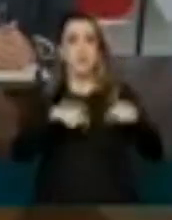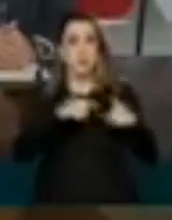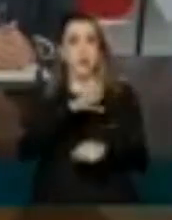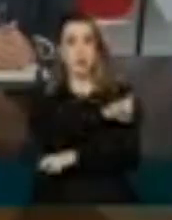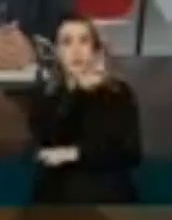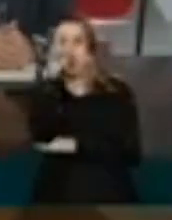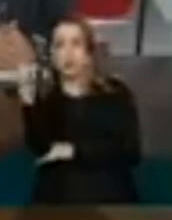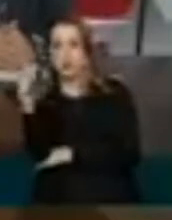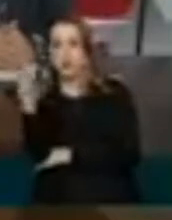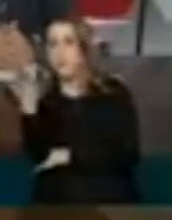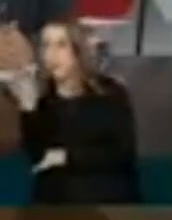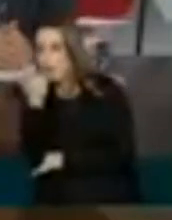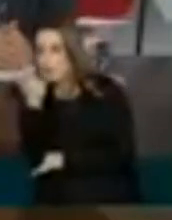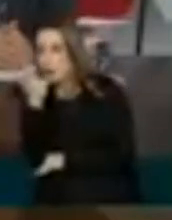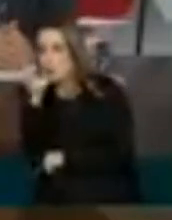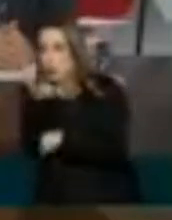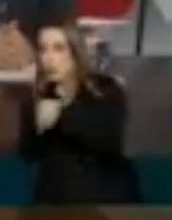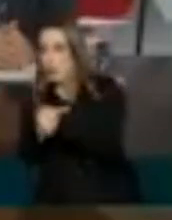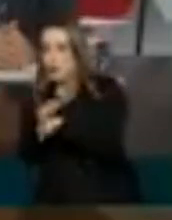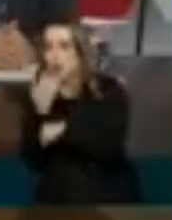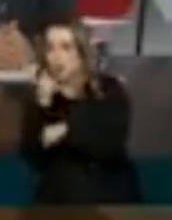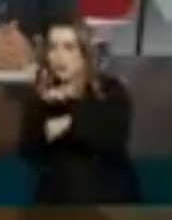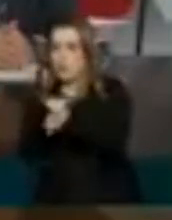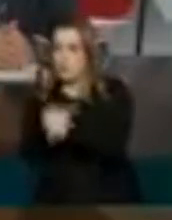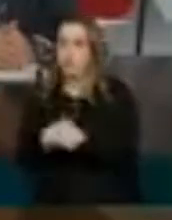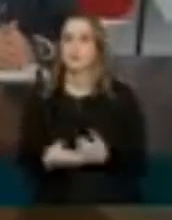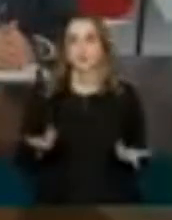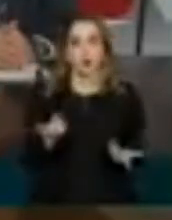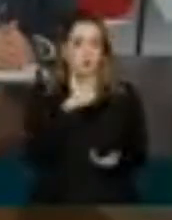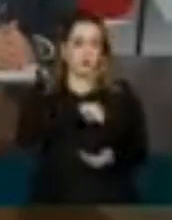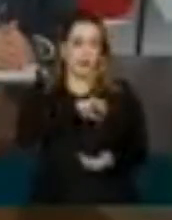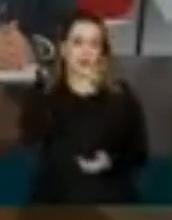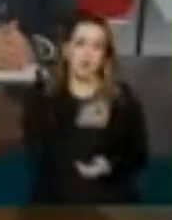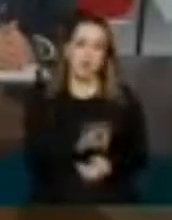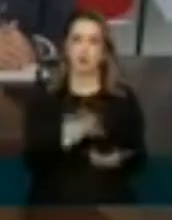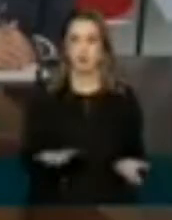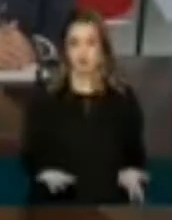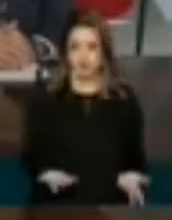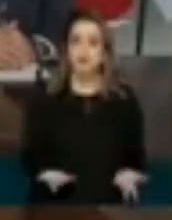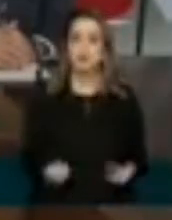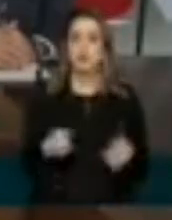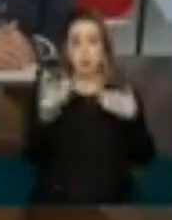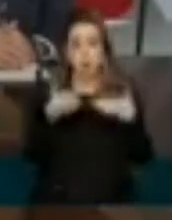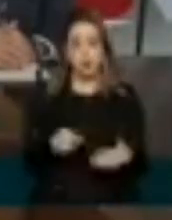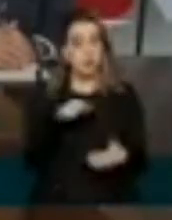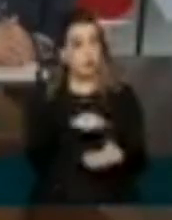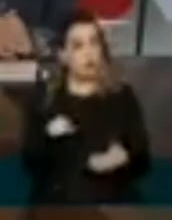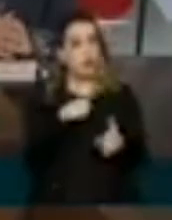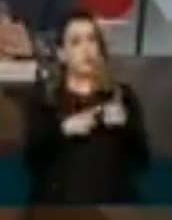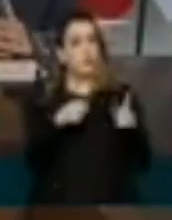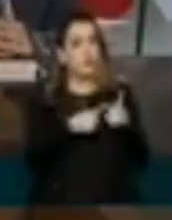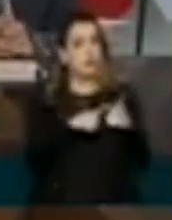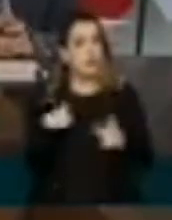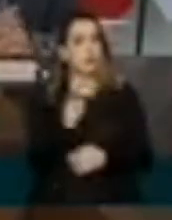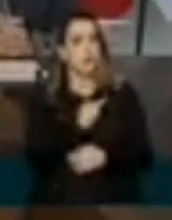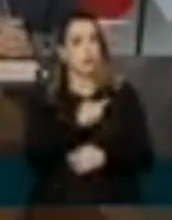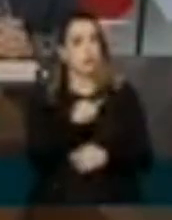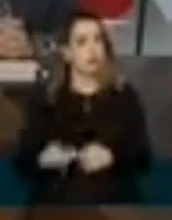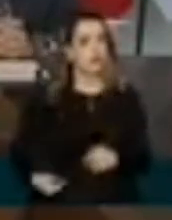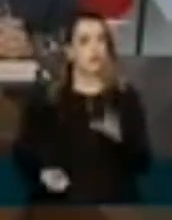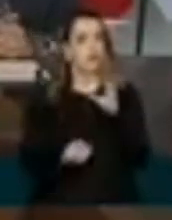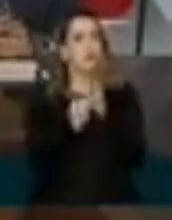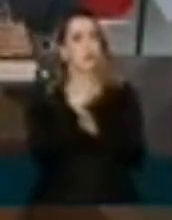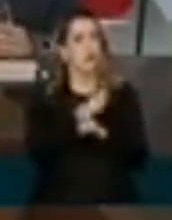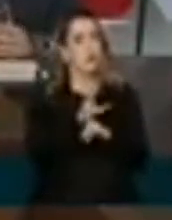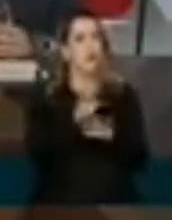da noite, sem garantia de uma renda mínima. Para enfrentar essa situação, nosso governo criou um dos maiores